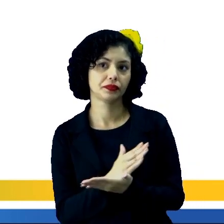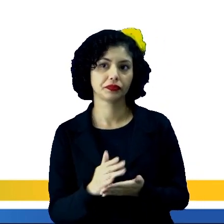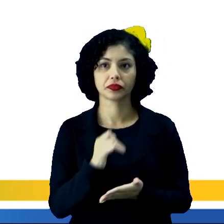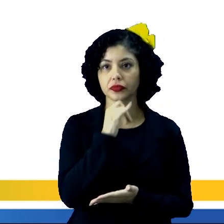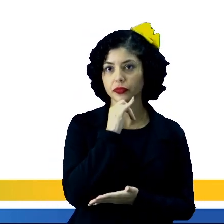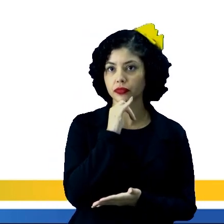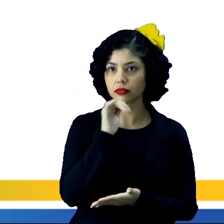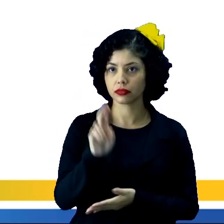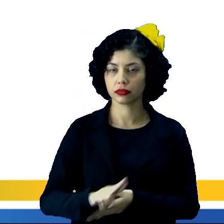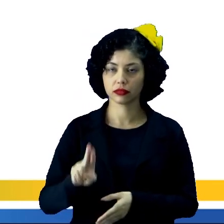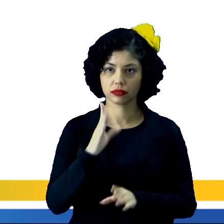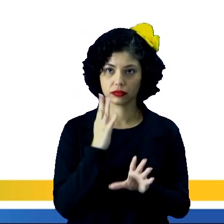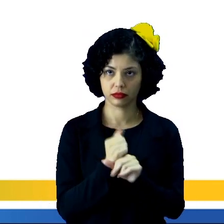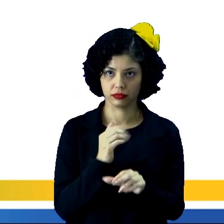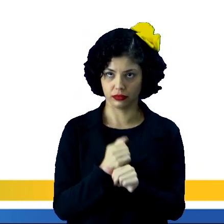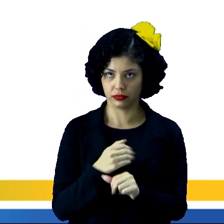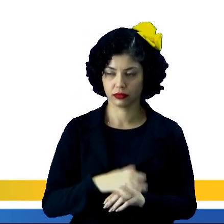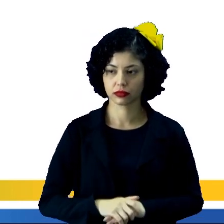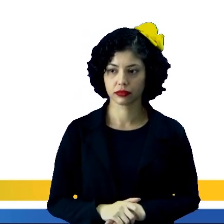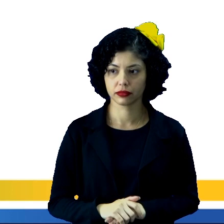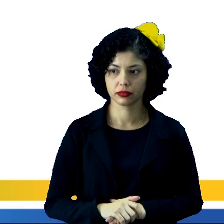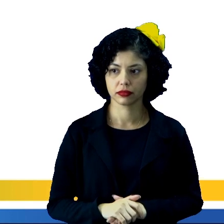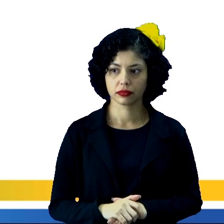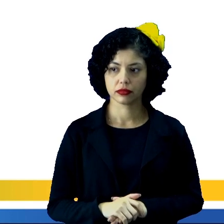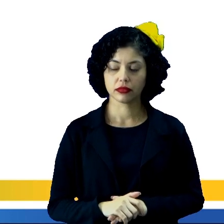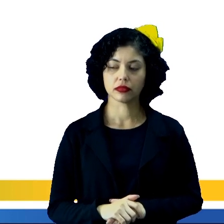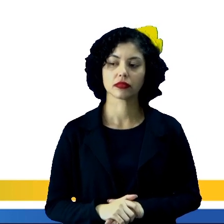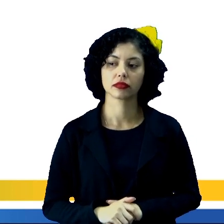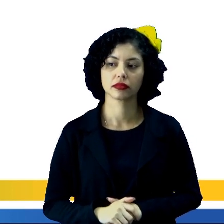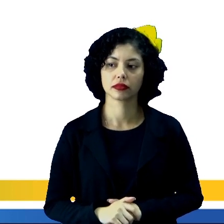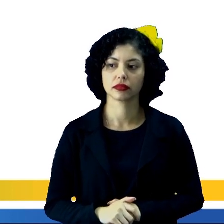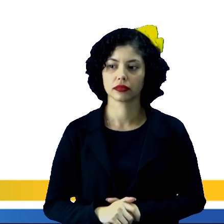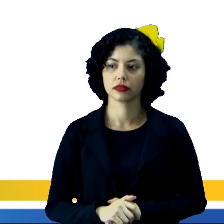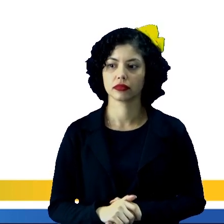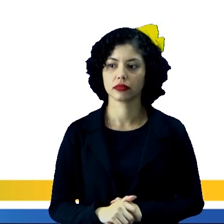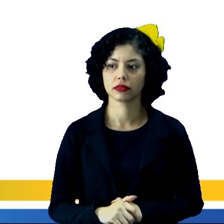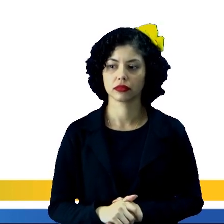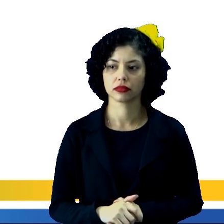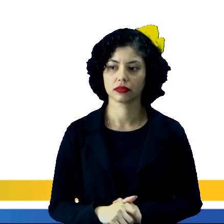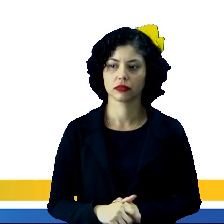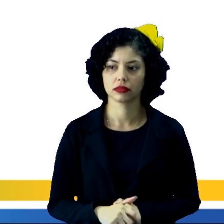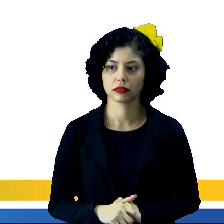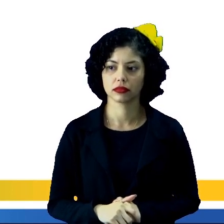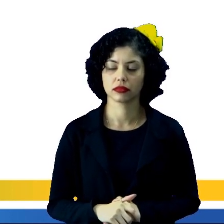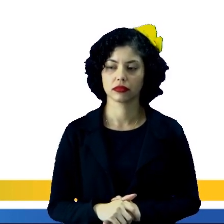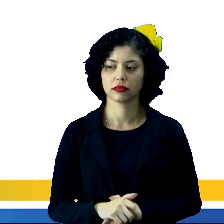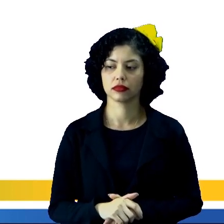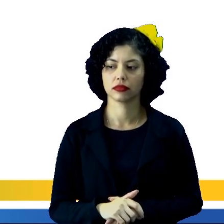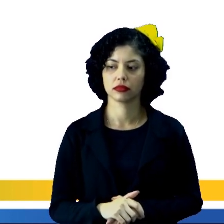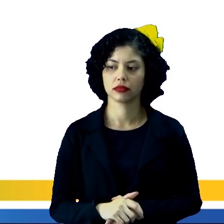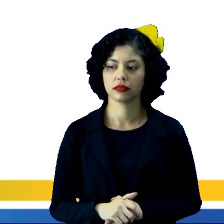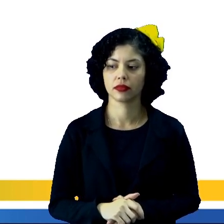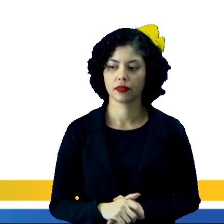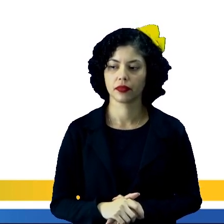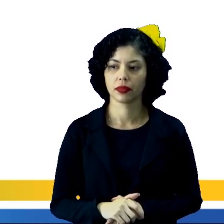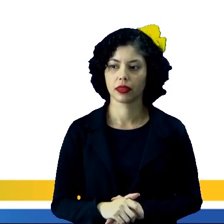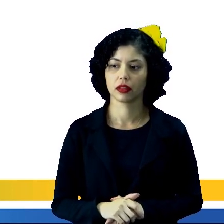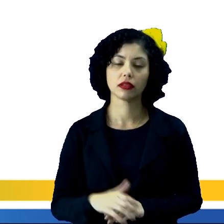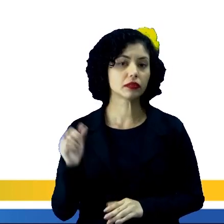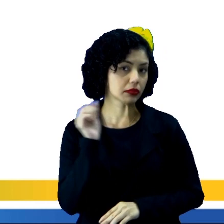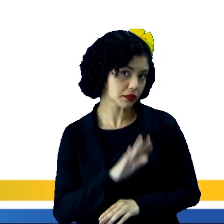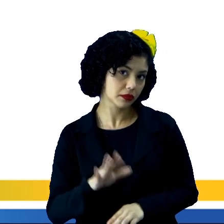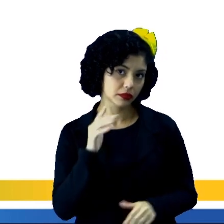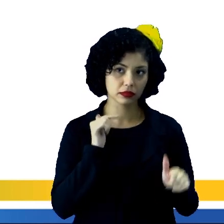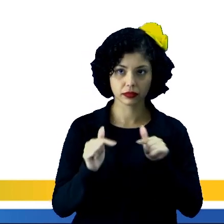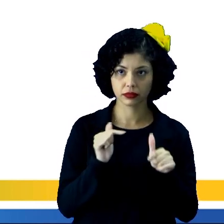Alguns exemplos de sentenças usando adição. I usually work in the morning and sleep in the afternoon.